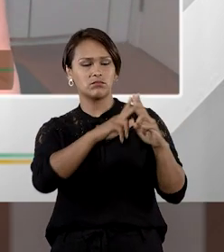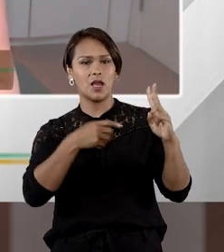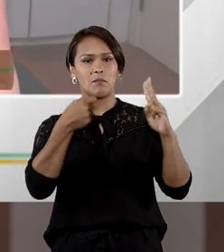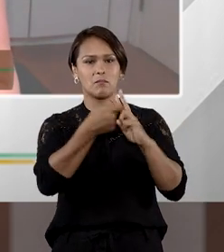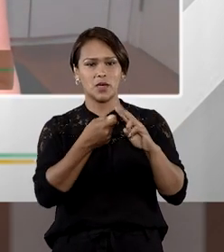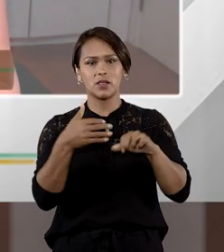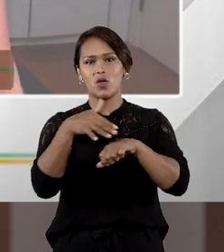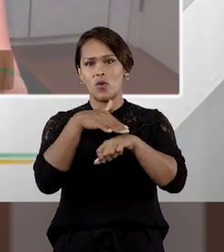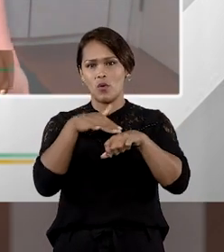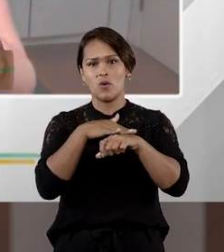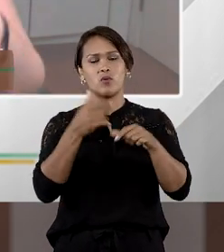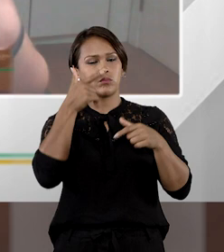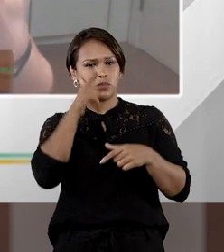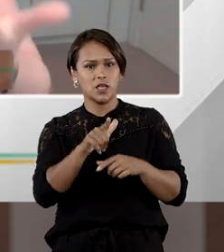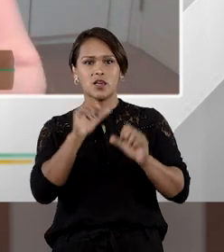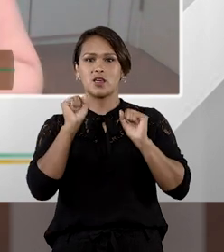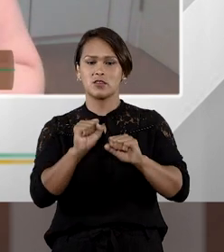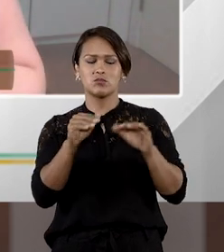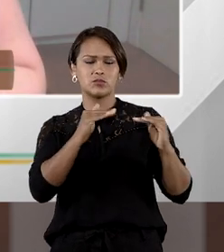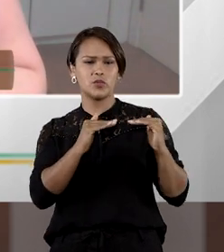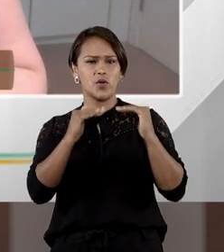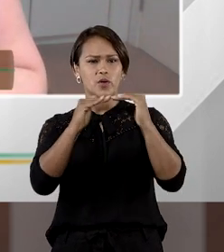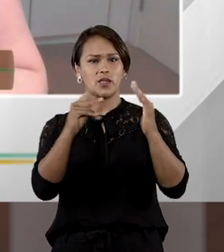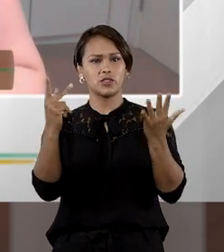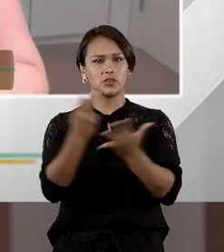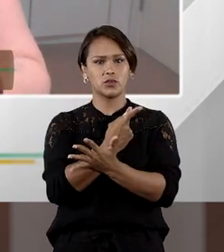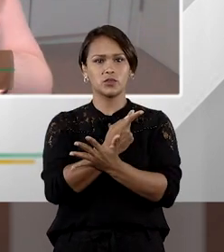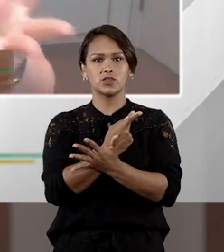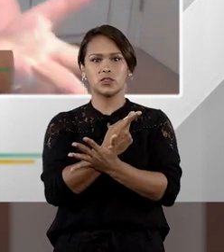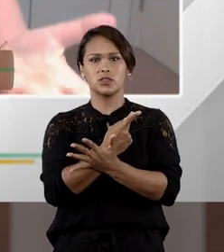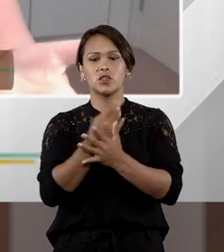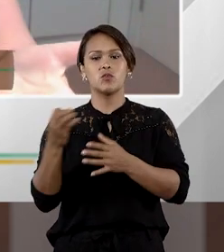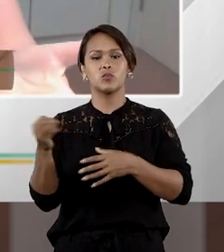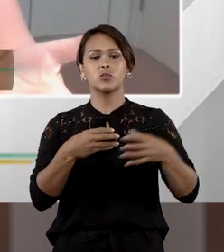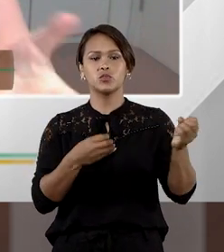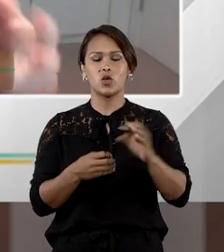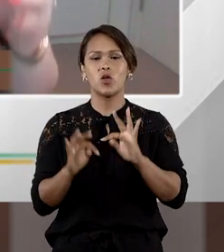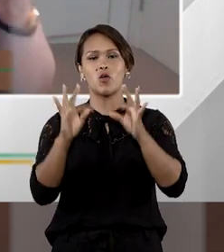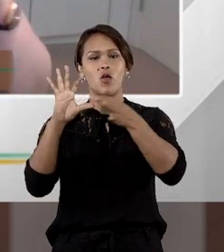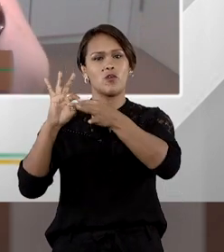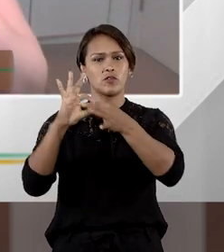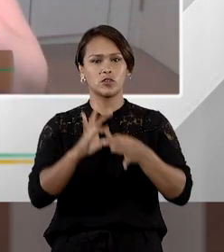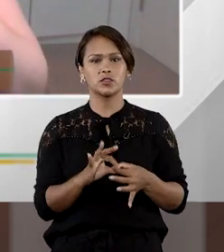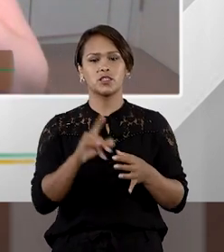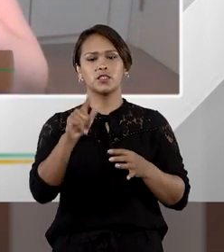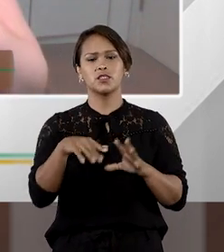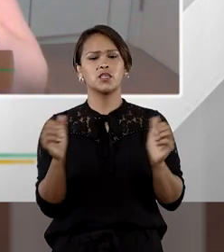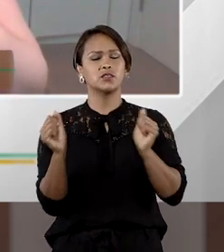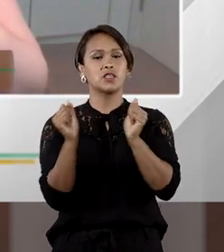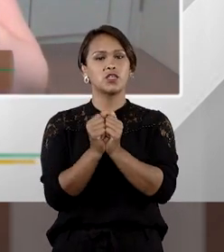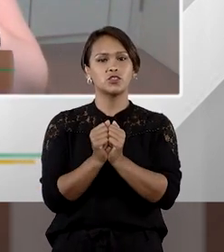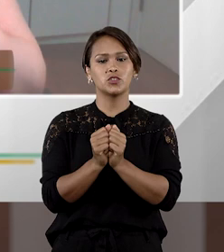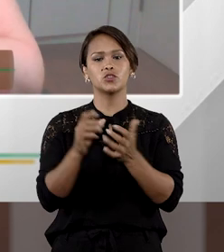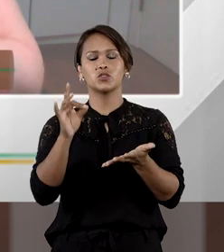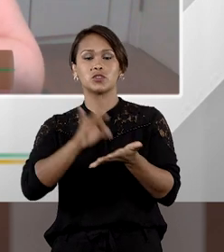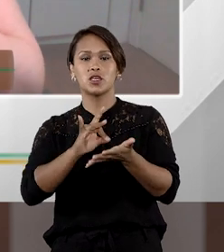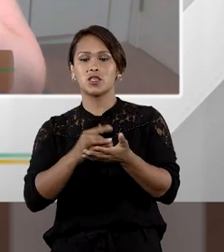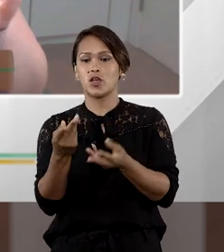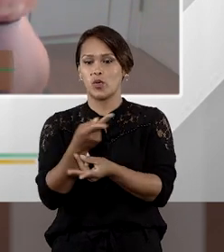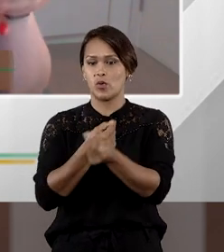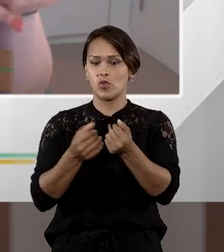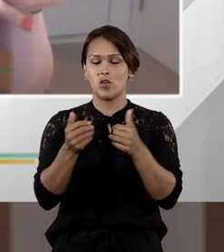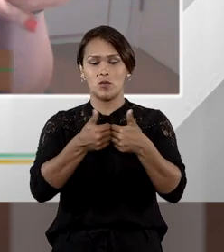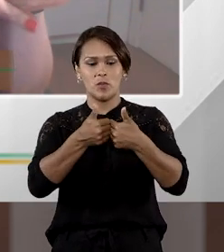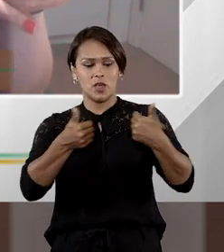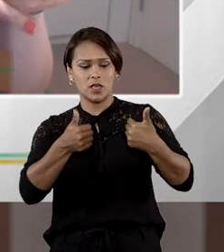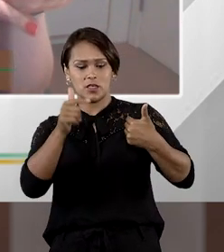consigam conversar, elas vão poder alinhar a situação para um novo contexto, né? Muitas vezes o casal está junto, tem uma realidade econômica, a partir